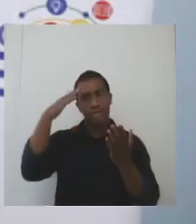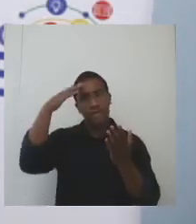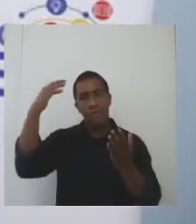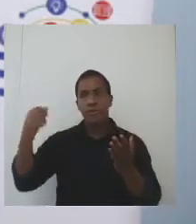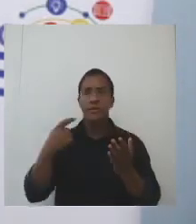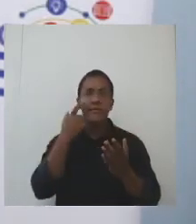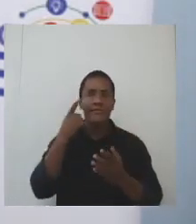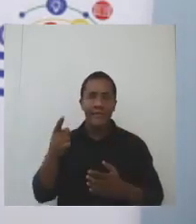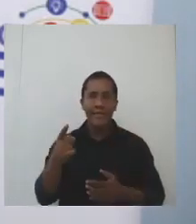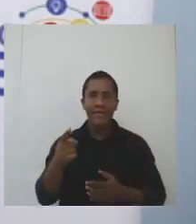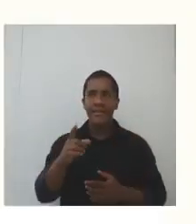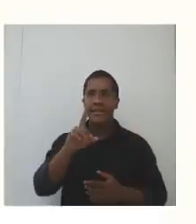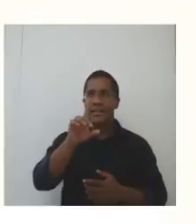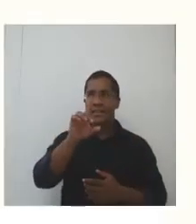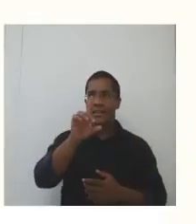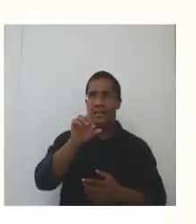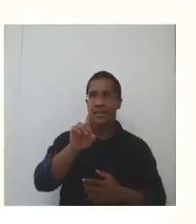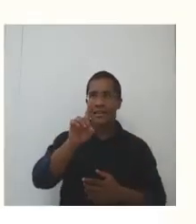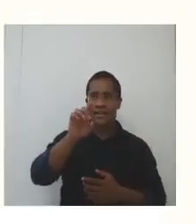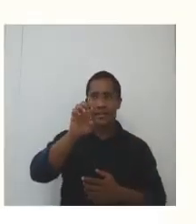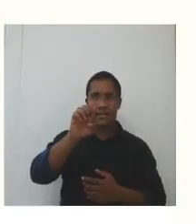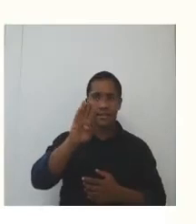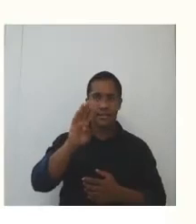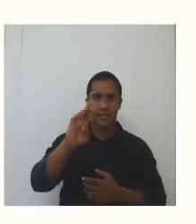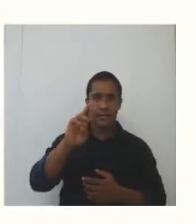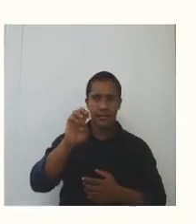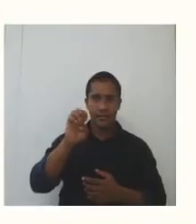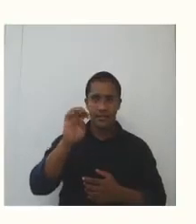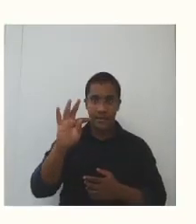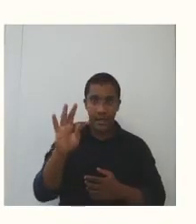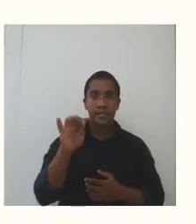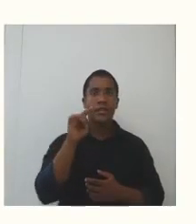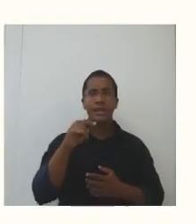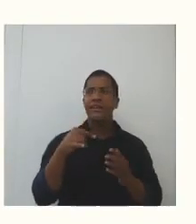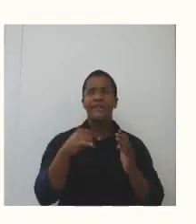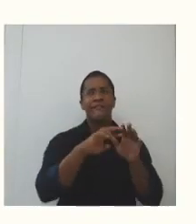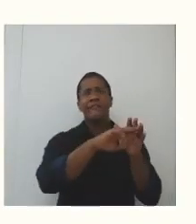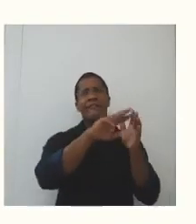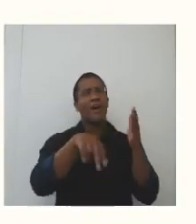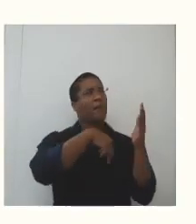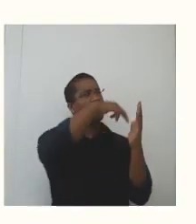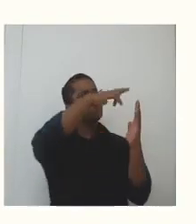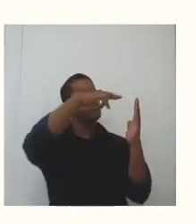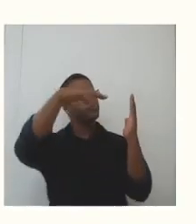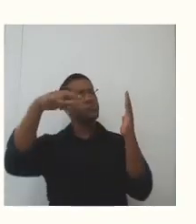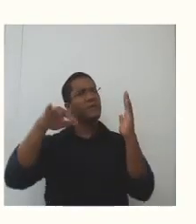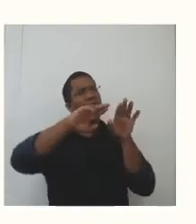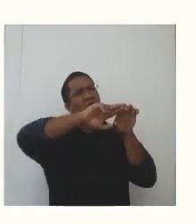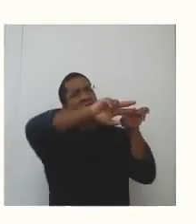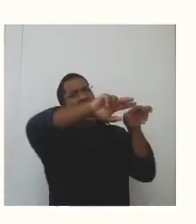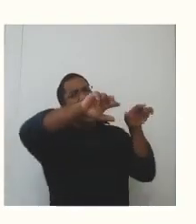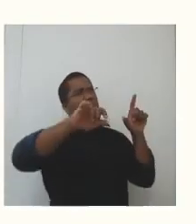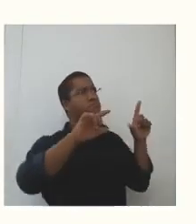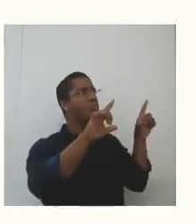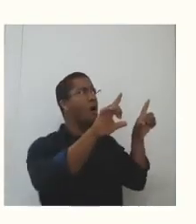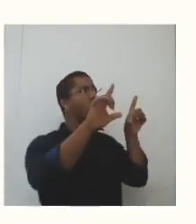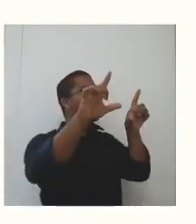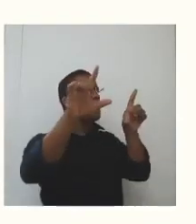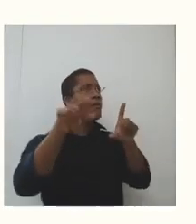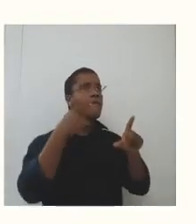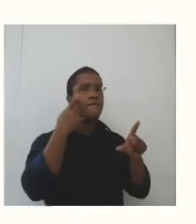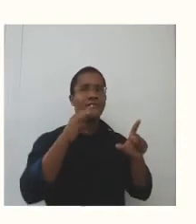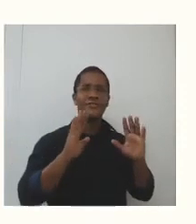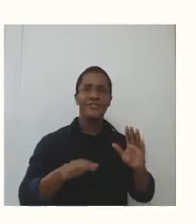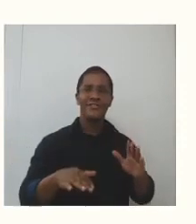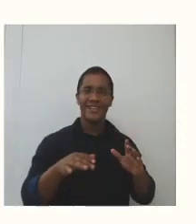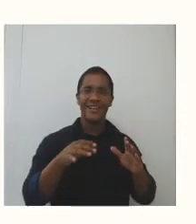Tá aí, ó, o Debré famoso, que pintou tantas obras, né, no nosso território. Quantas pinturas nós já vimos no livro de